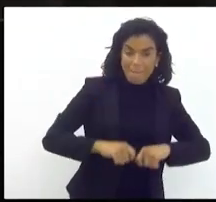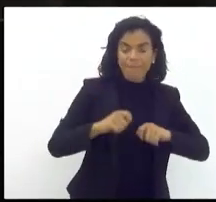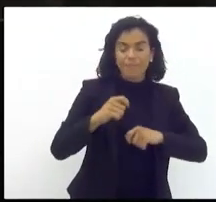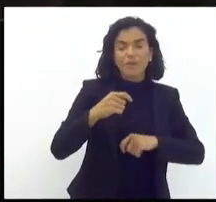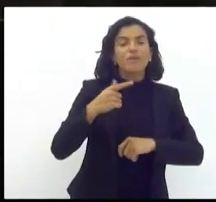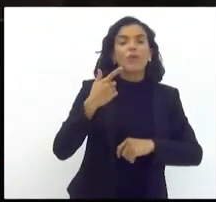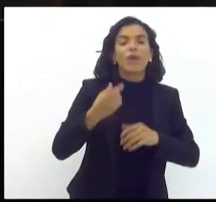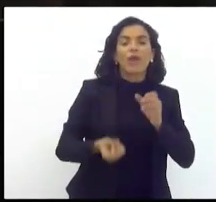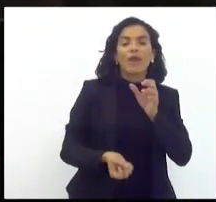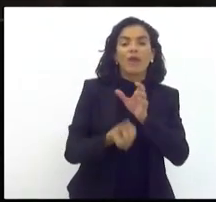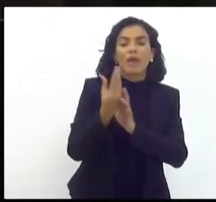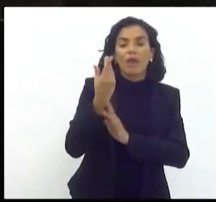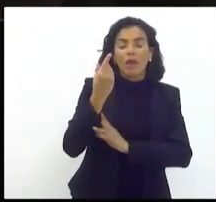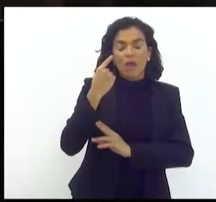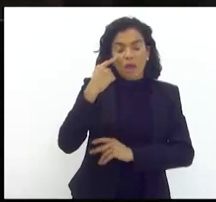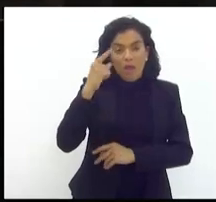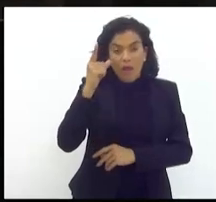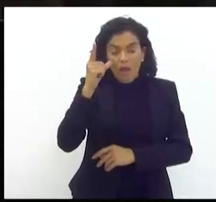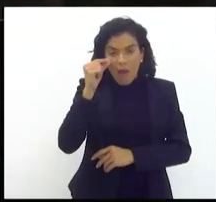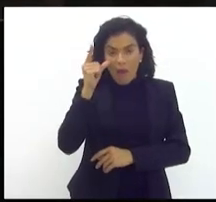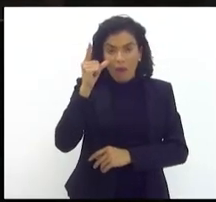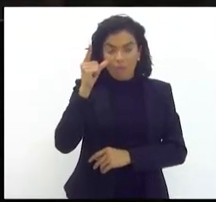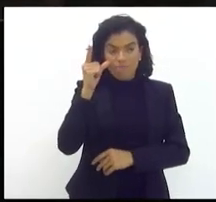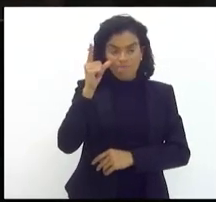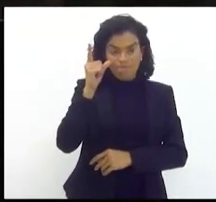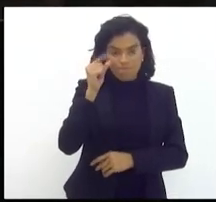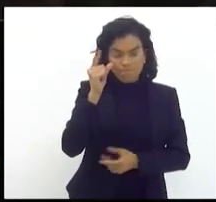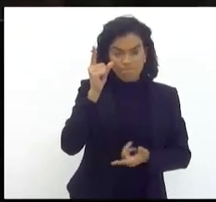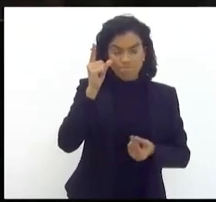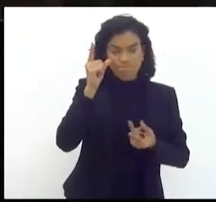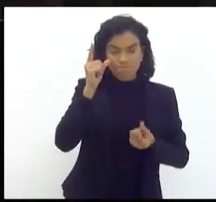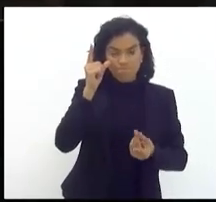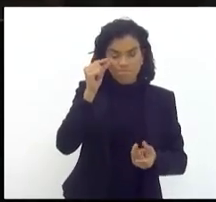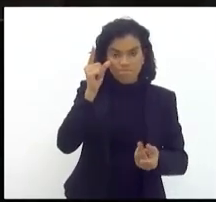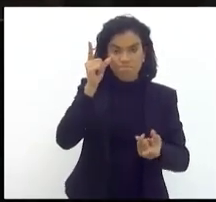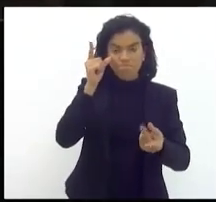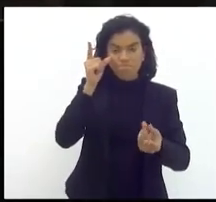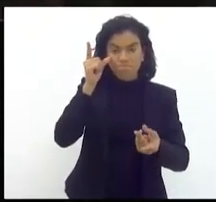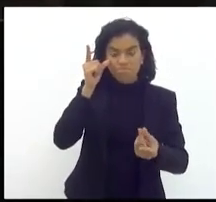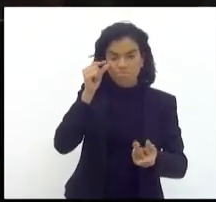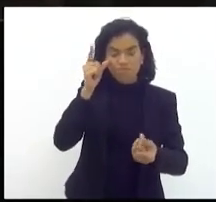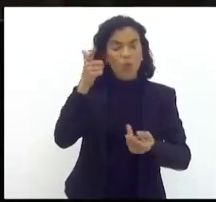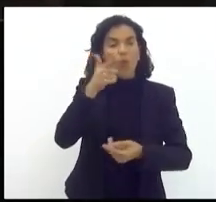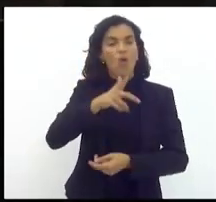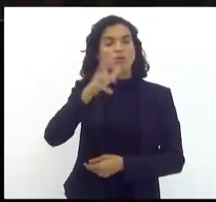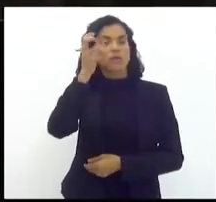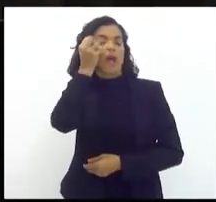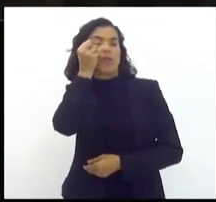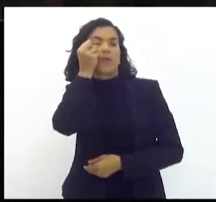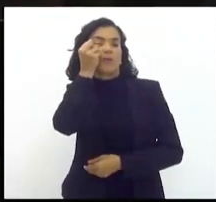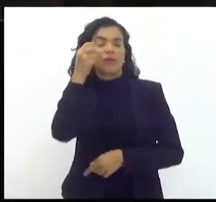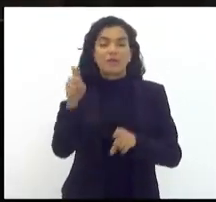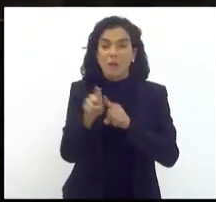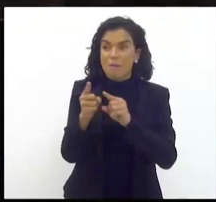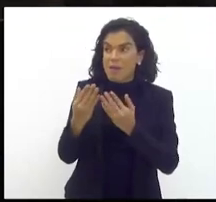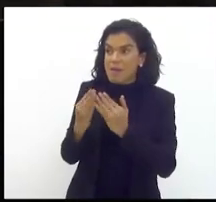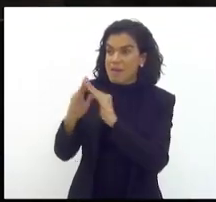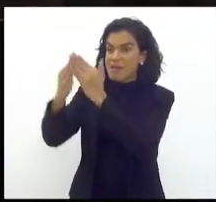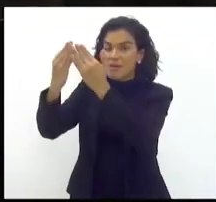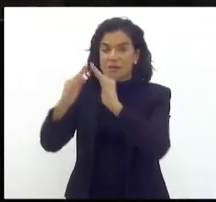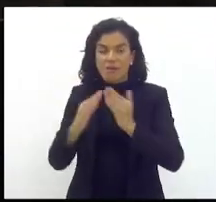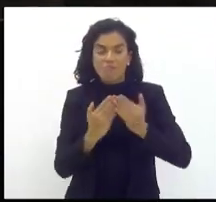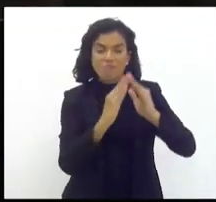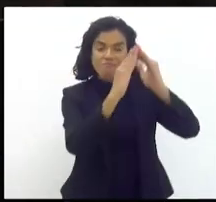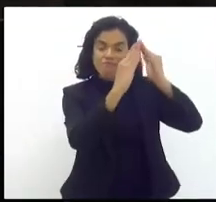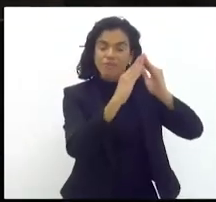desenvolver uma insônia prolongada em comparação e a outros espaços de favelas e periferias